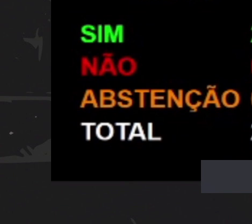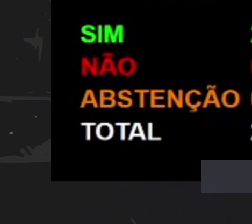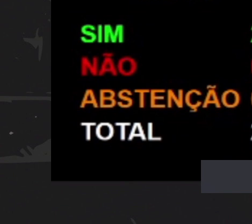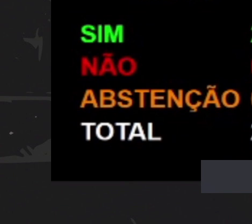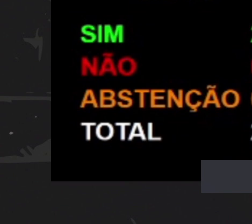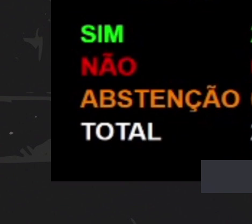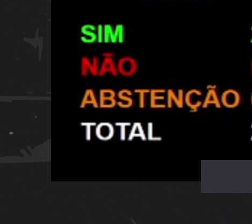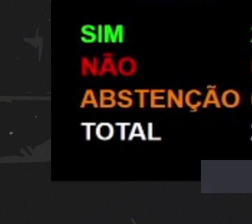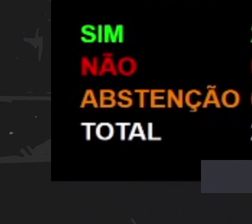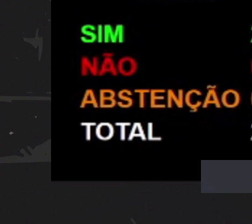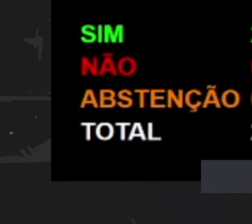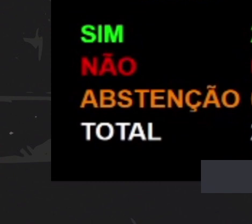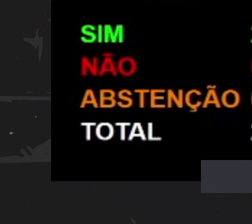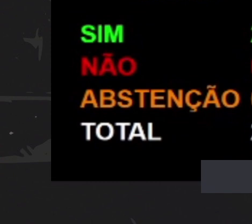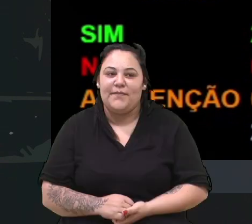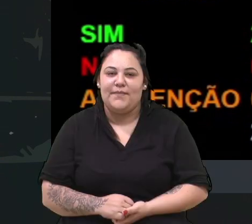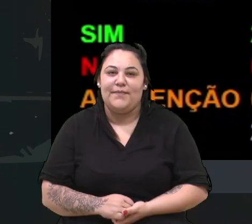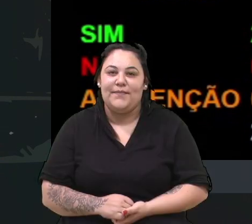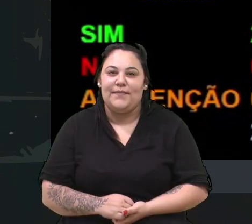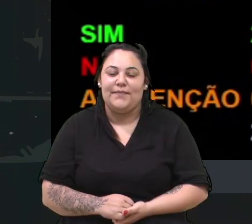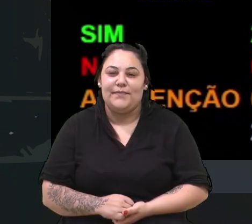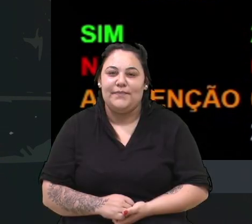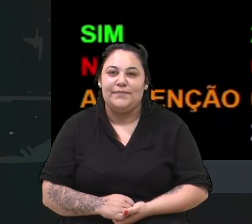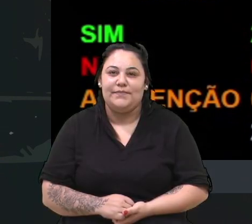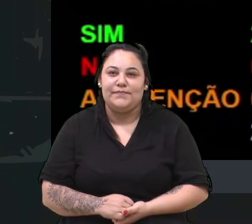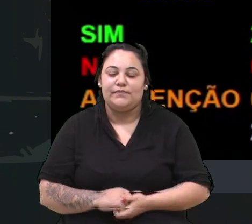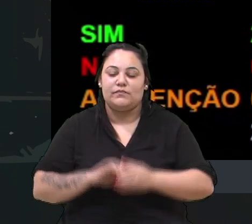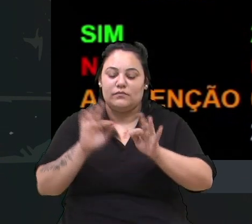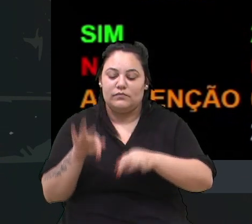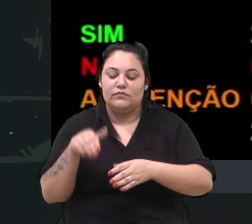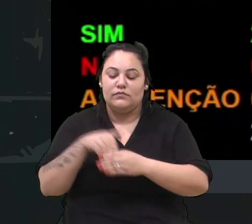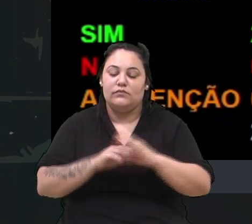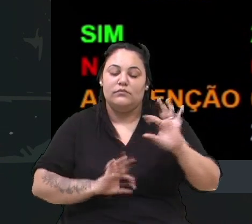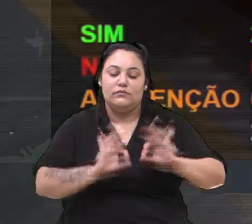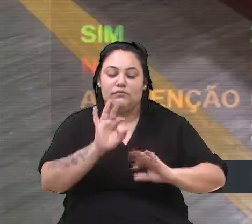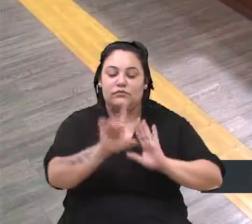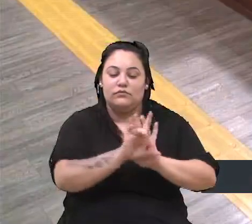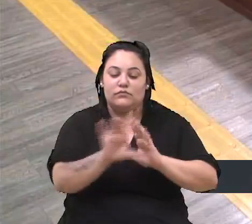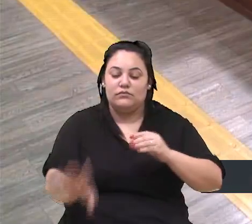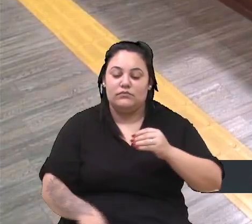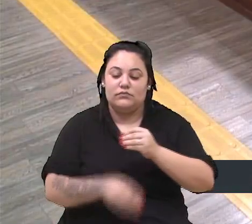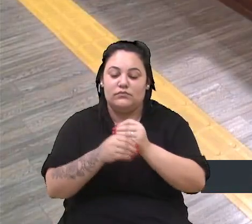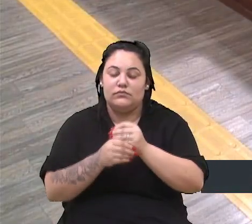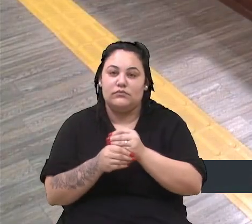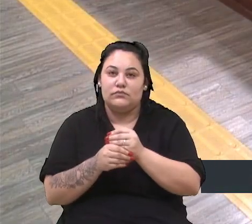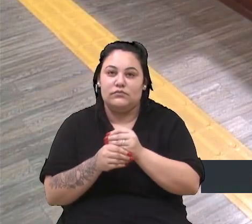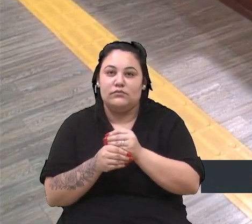Encerrado o registro dos votos, encerrada a votação. Projeto de lei complementar